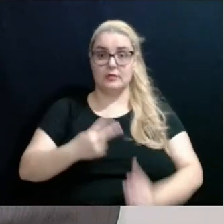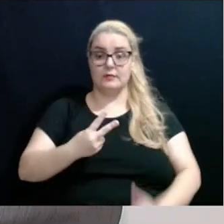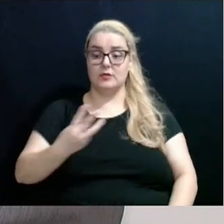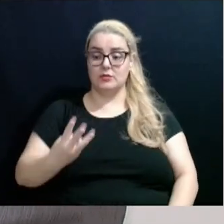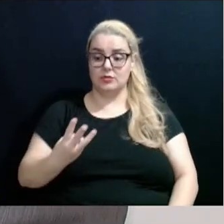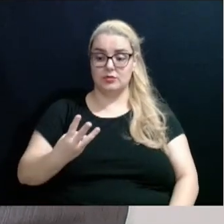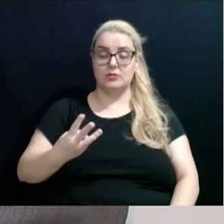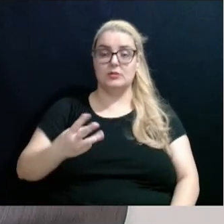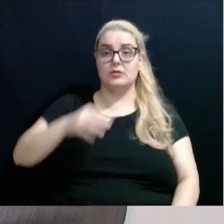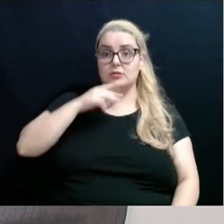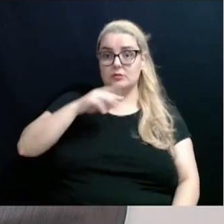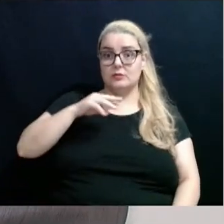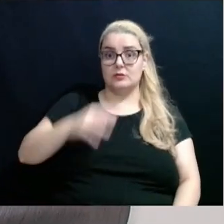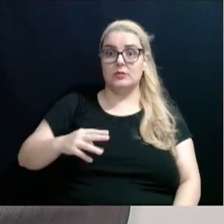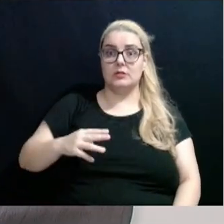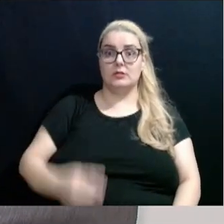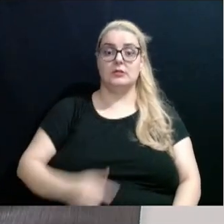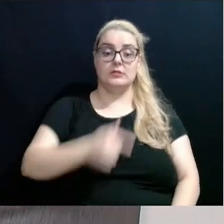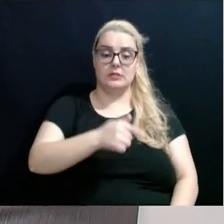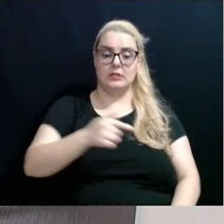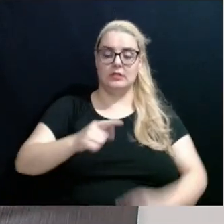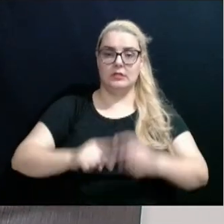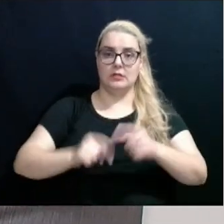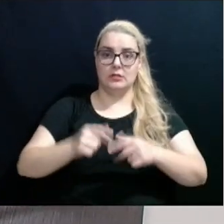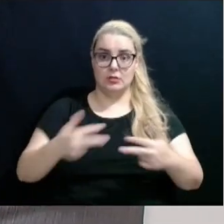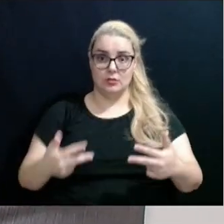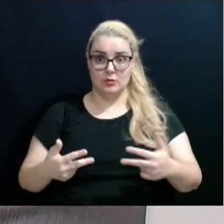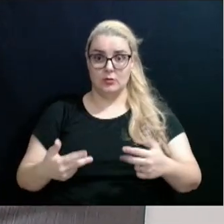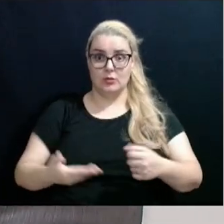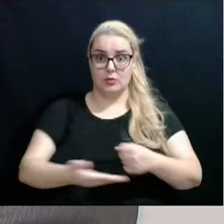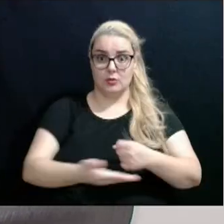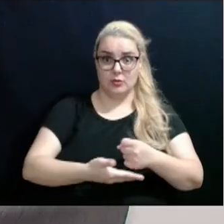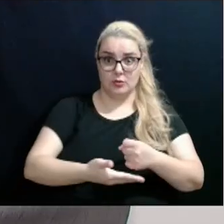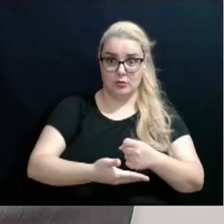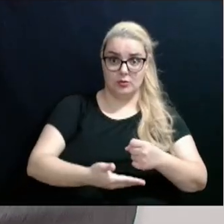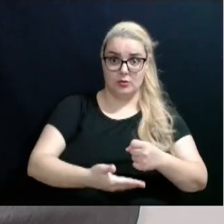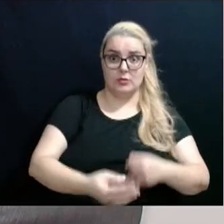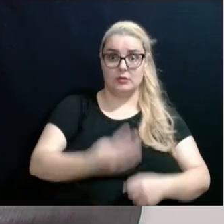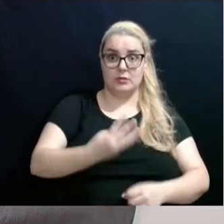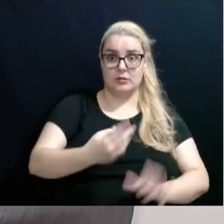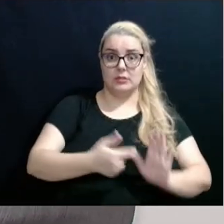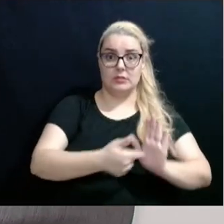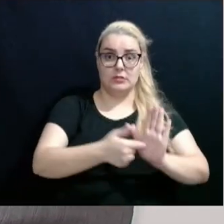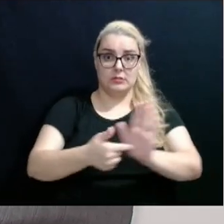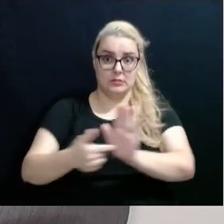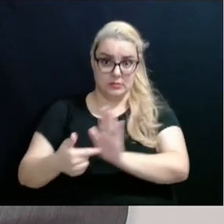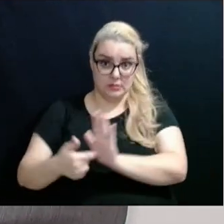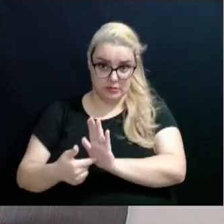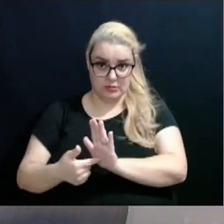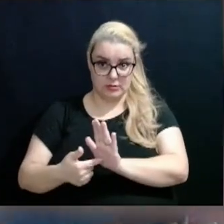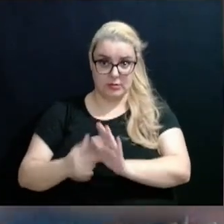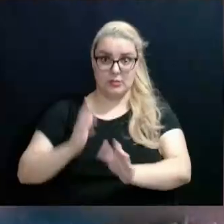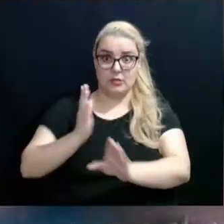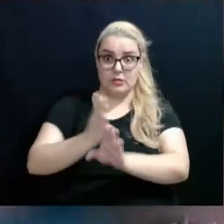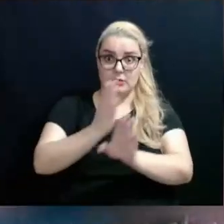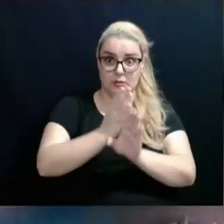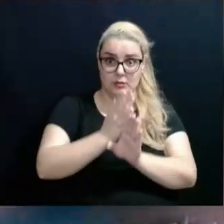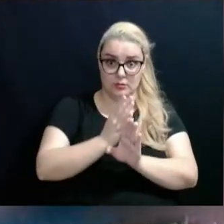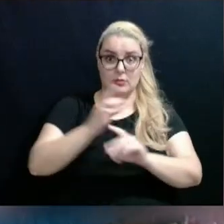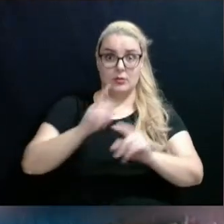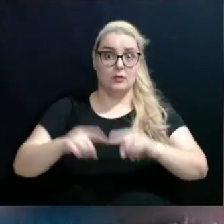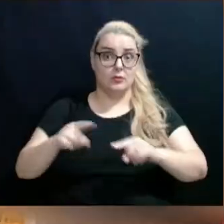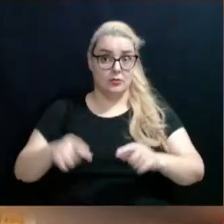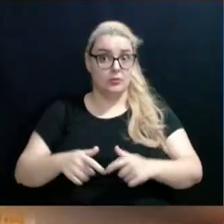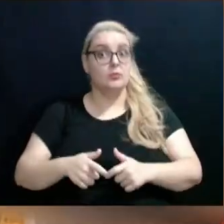pesquisados 77 produtos com no mínimo 3 amostras encontradas. A variação é bastante